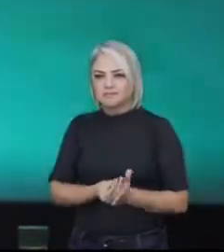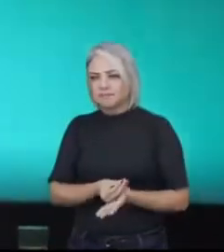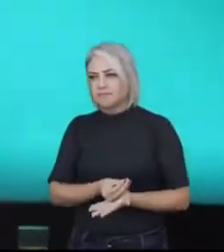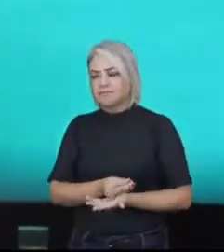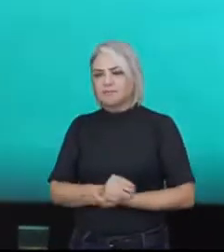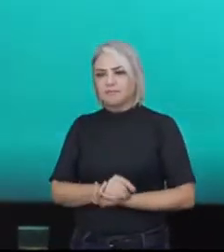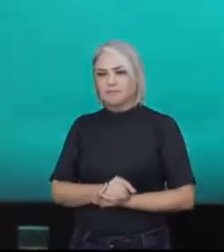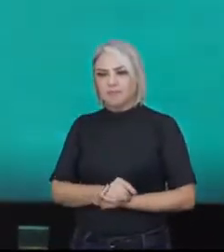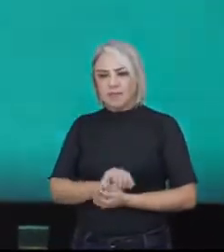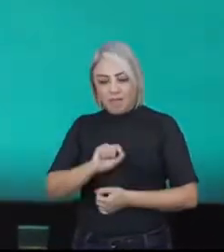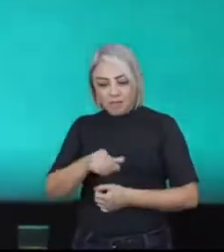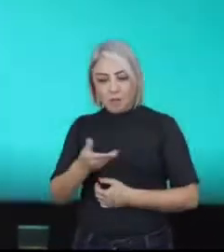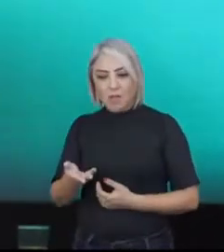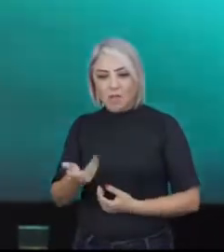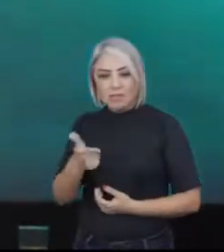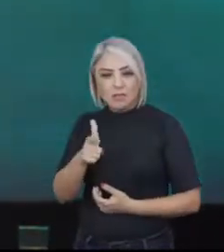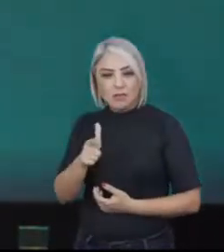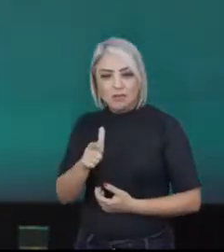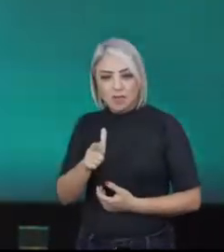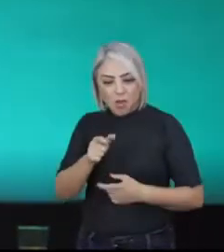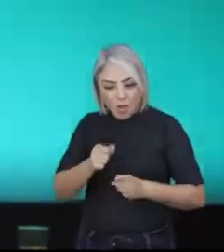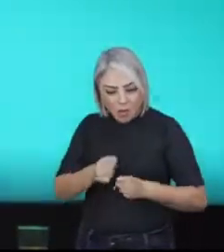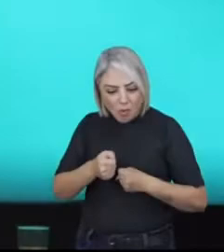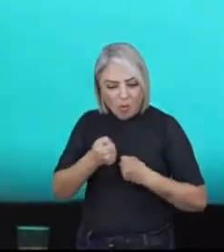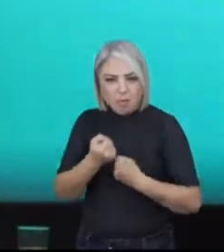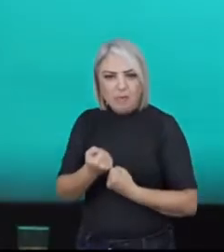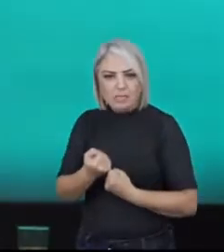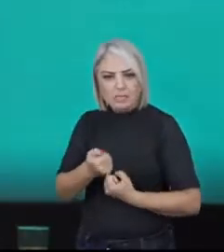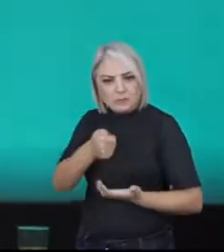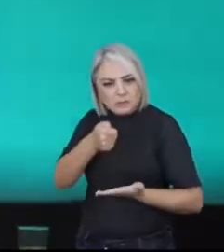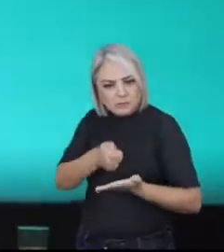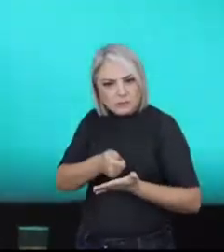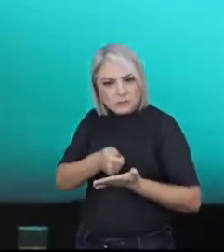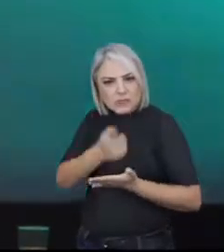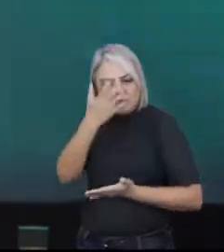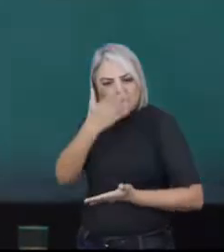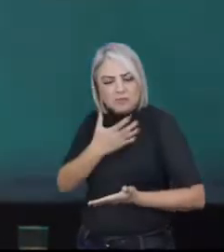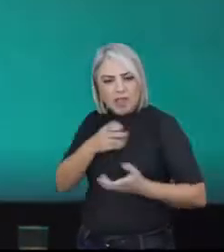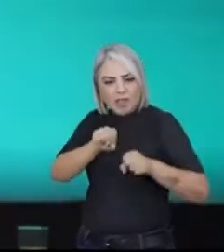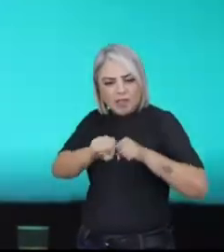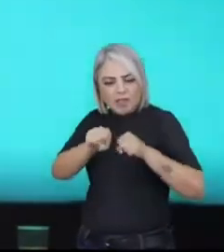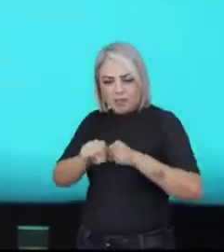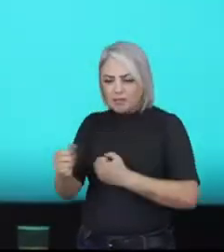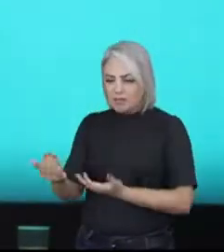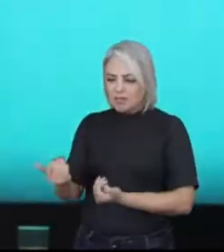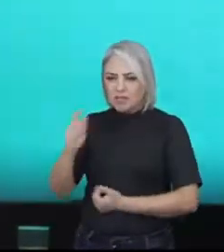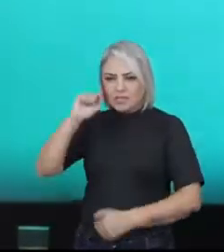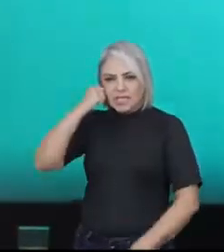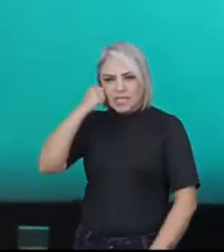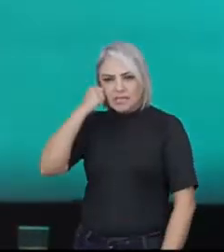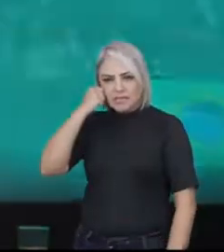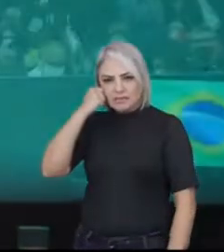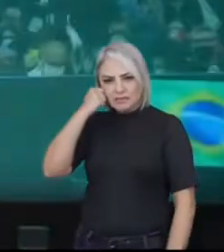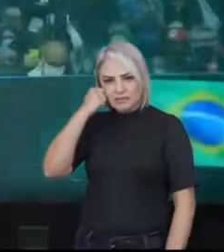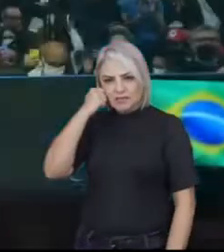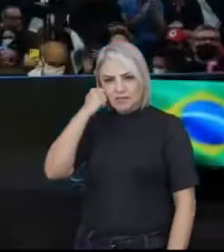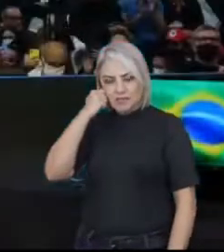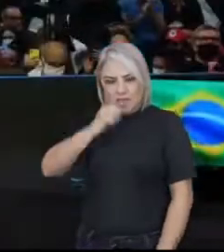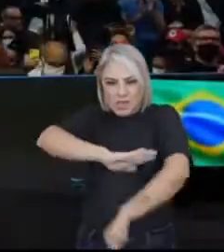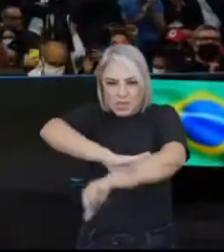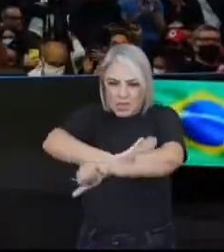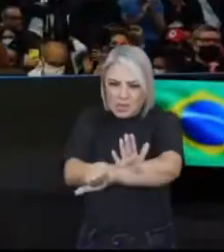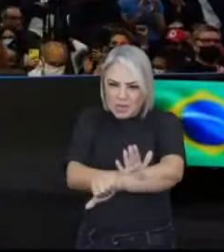Enquanto não forem combatidos com rigor o extermínio da juventude negra e o racismo estrutural que